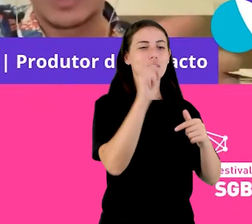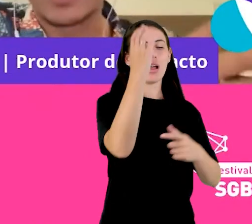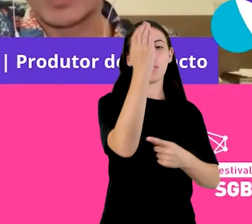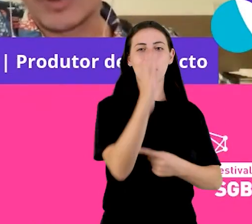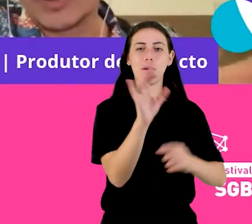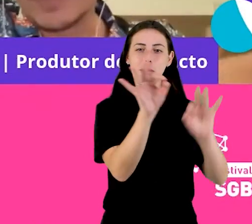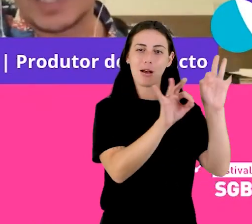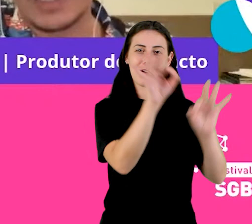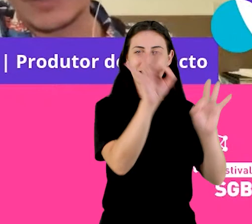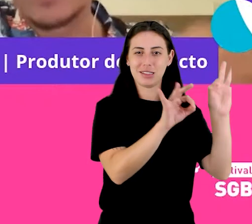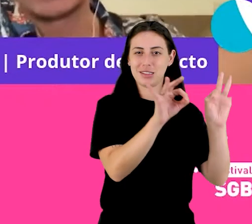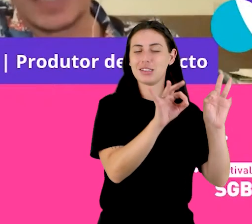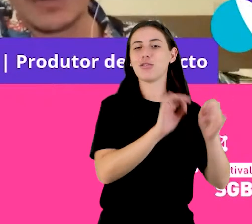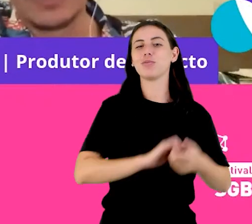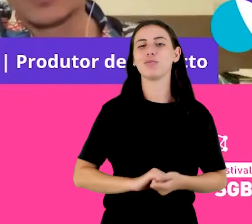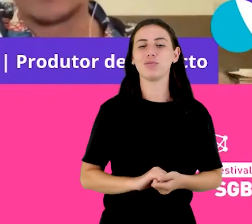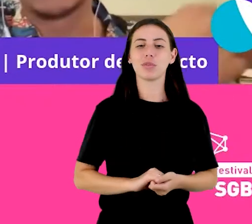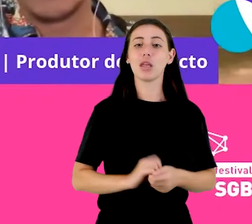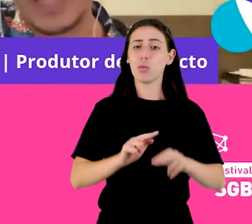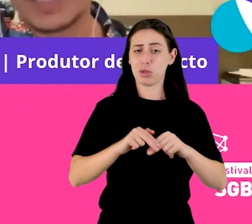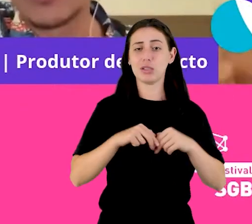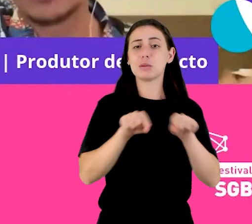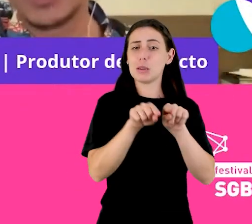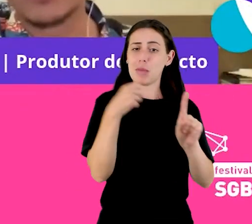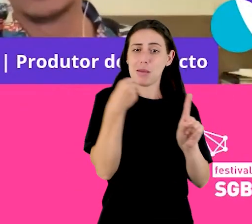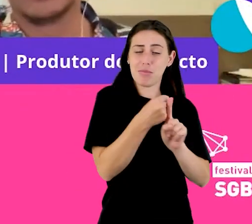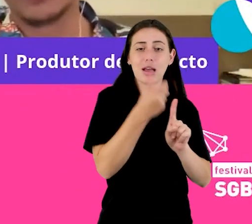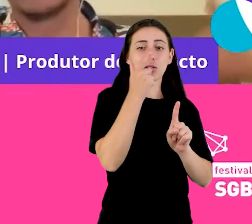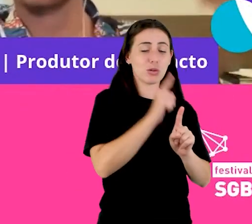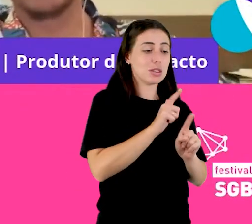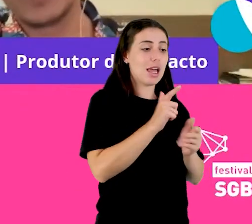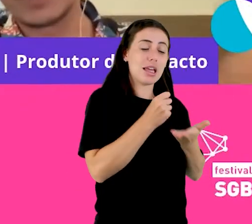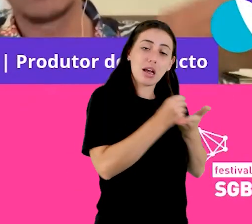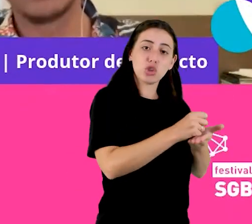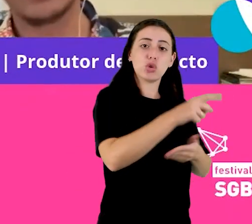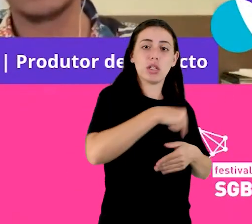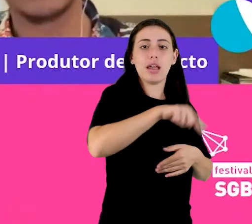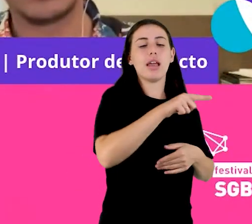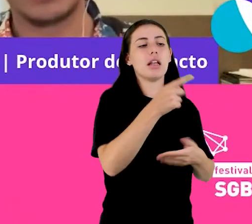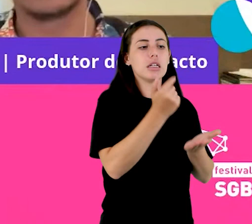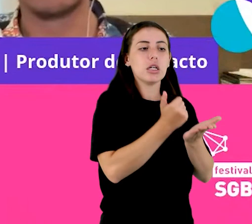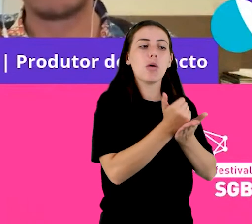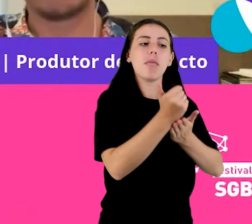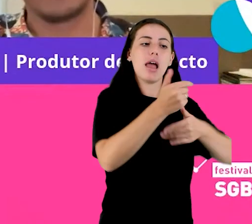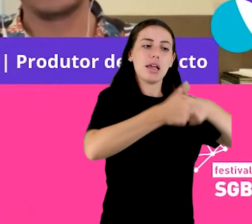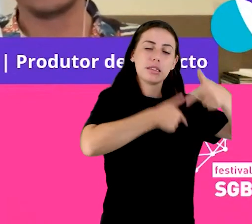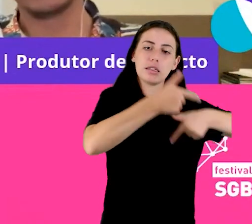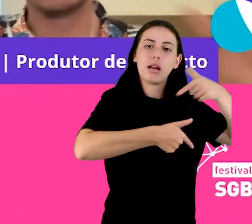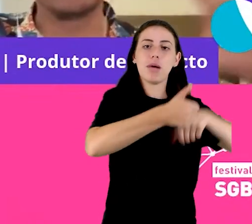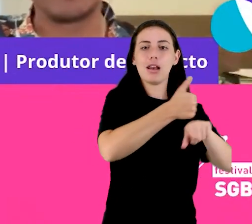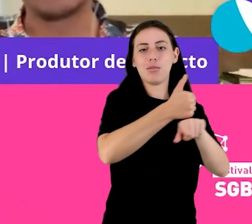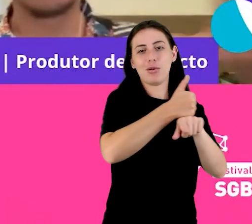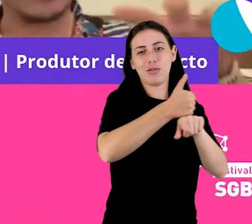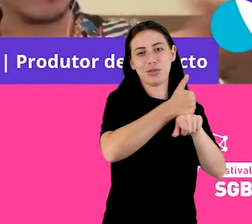está ajudando essas pessoas a construir uma carreira, está começando, só pessoas não binárias de um coletivo, e estão trabalhando na mobilização e nas redes sociais, né? Então